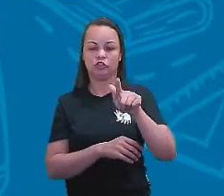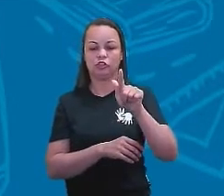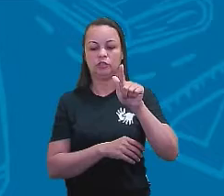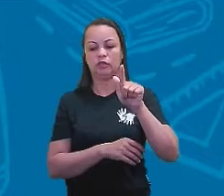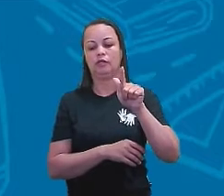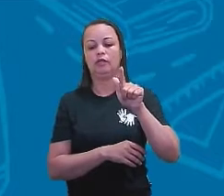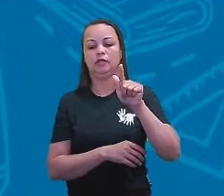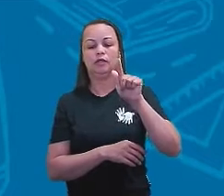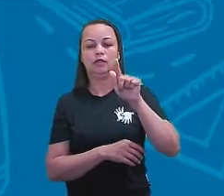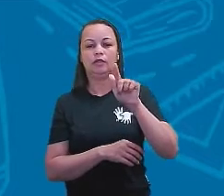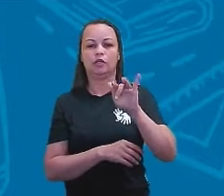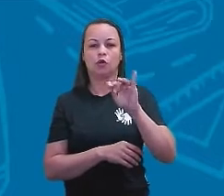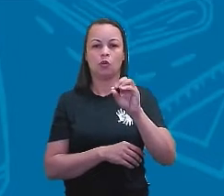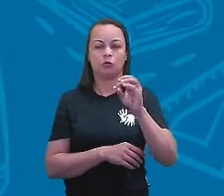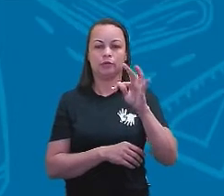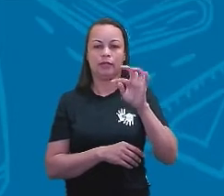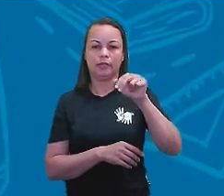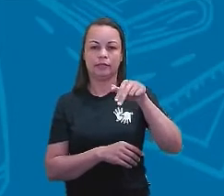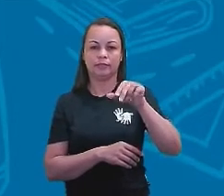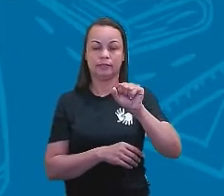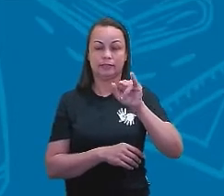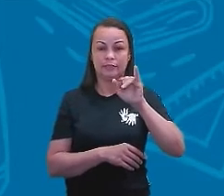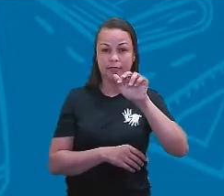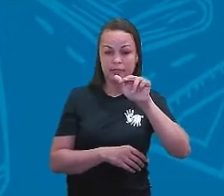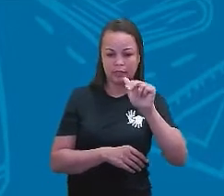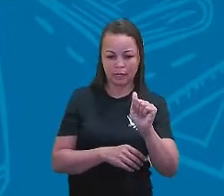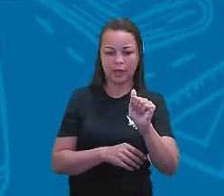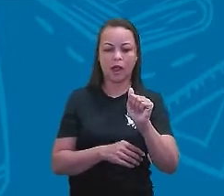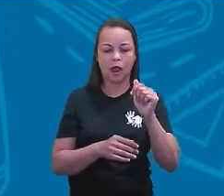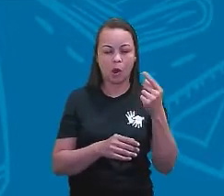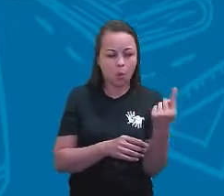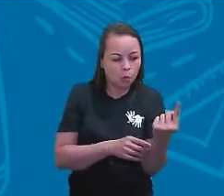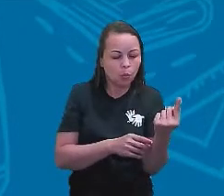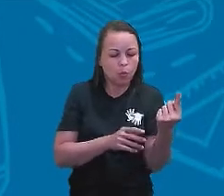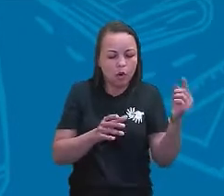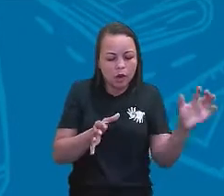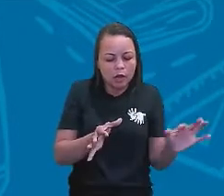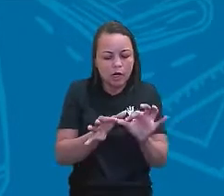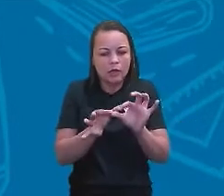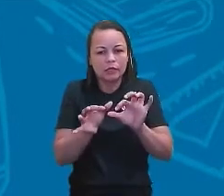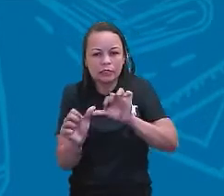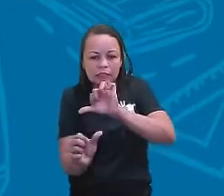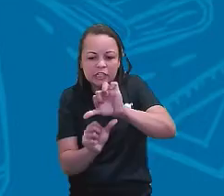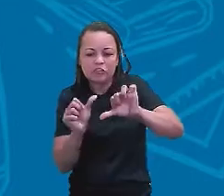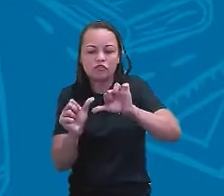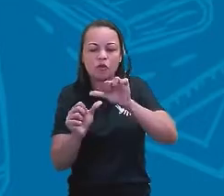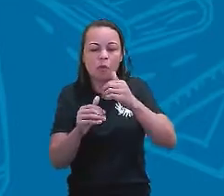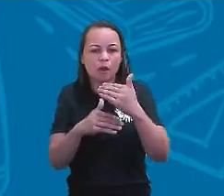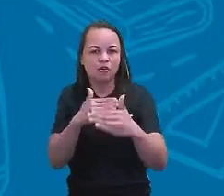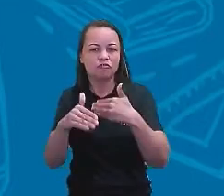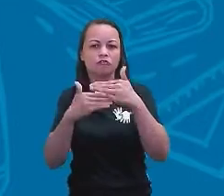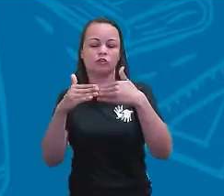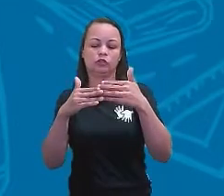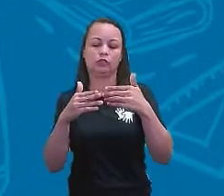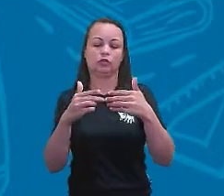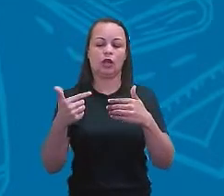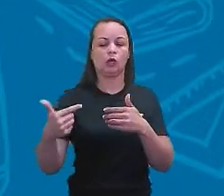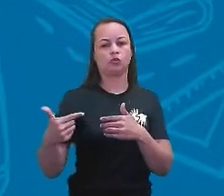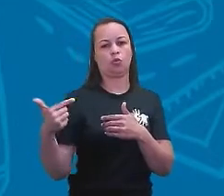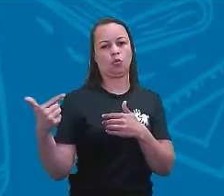né, conversora da anginotensina, ela vai pegar a anginotensina 1 e vai transformar numa forma funcional, que